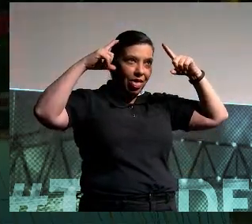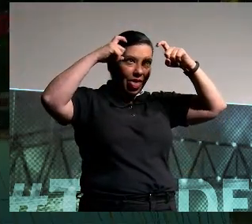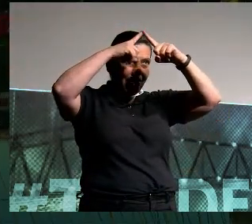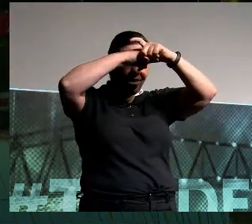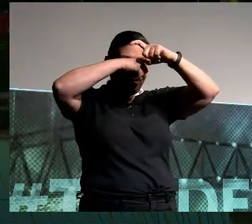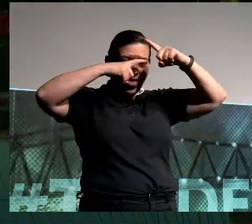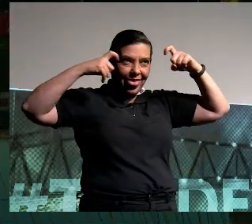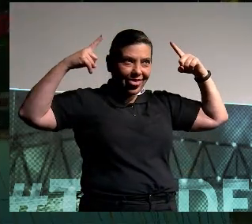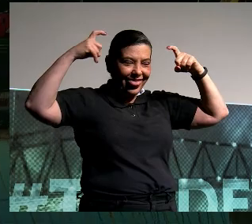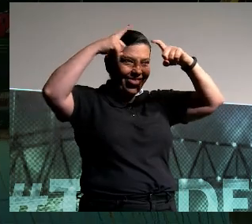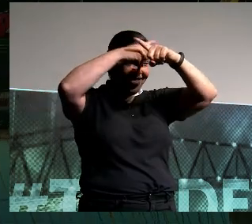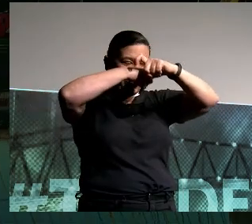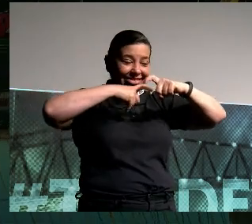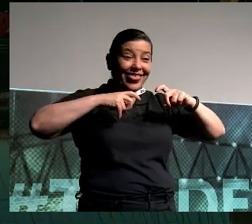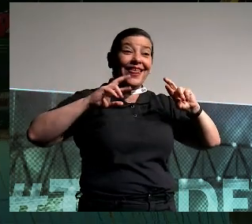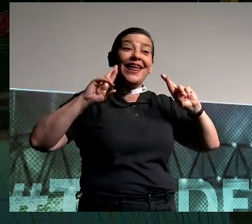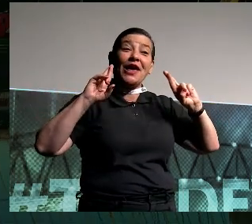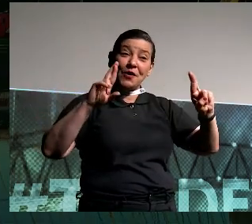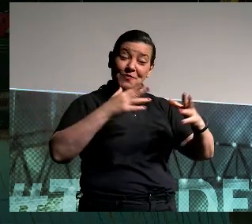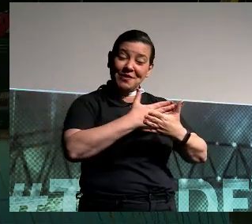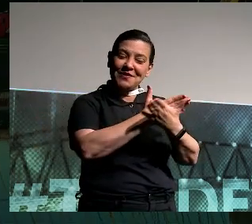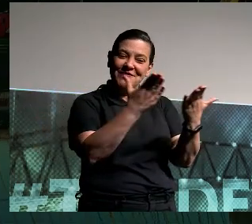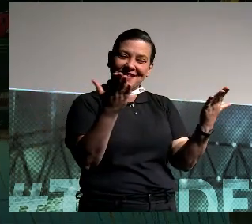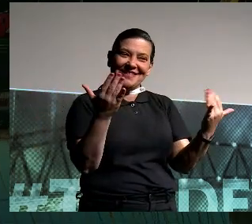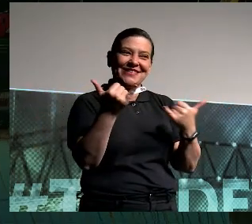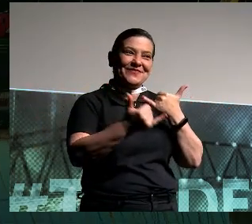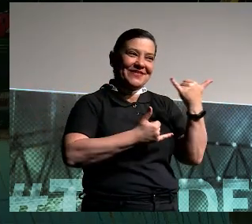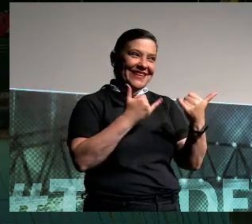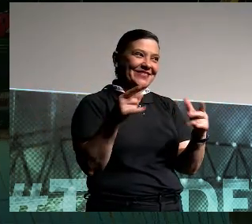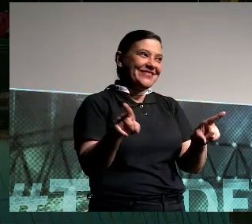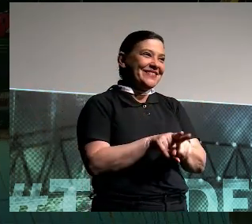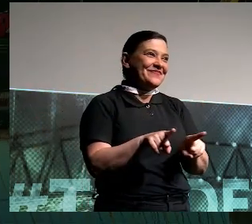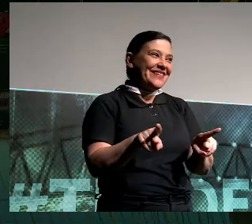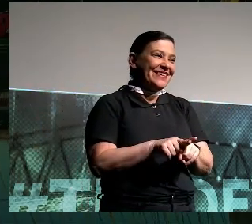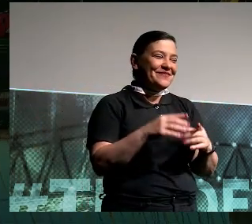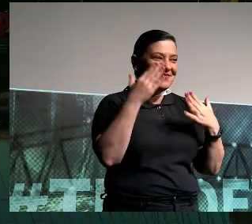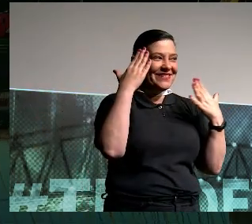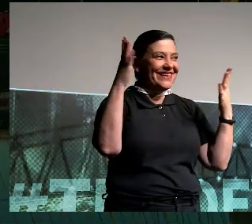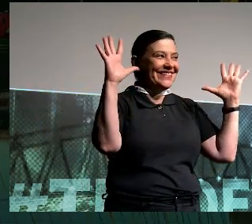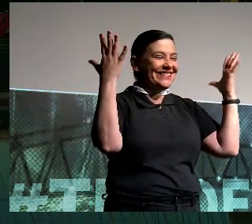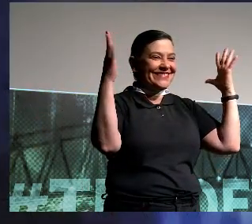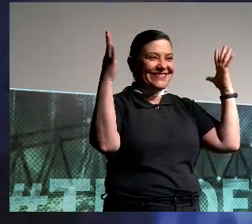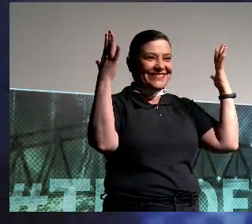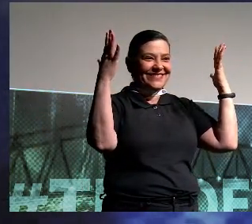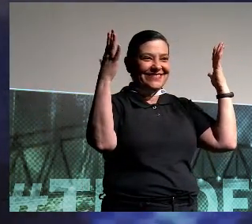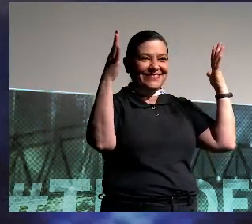também espero que vocês tenham se divertido muito. Muito obrigado.